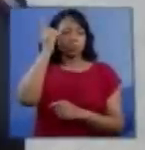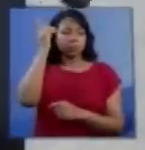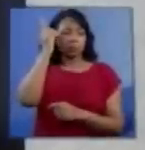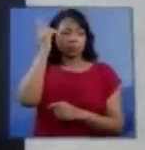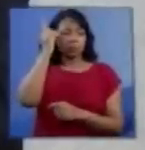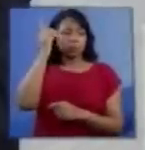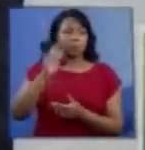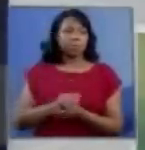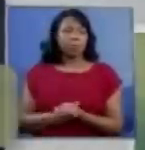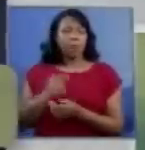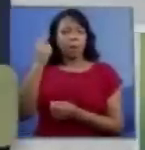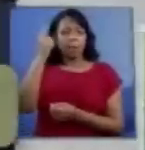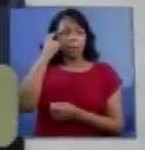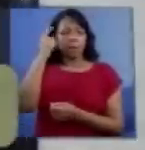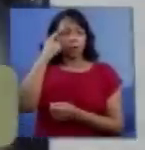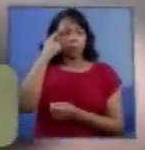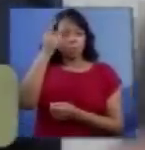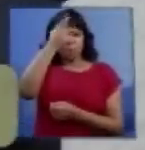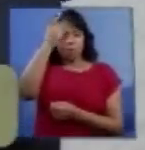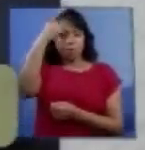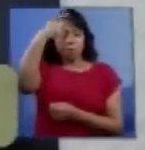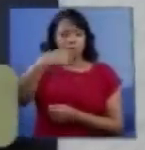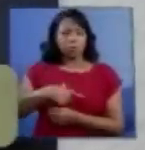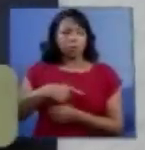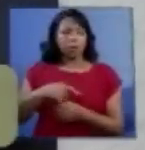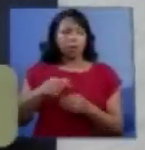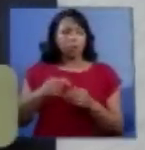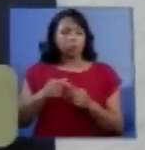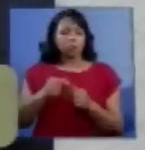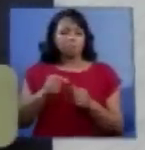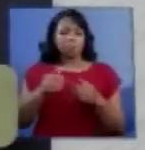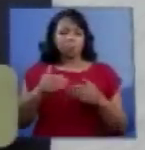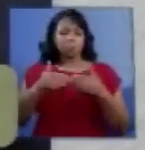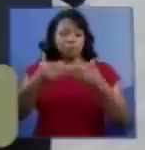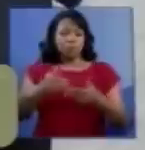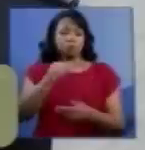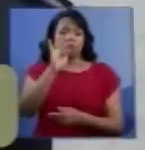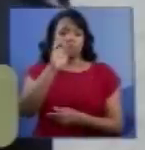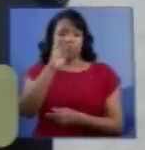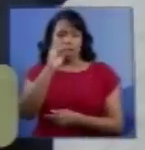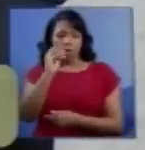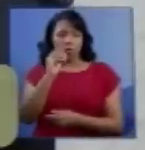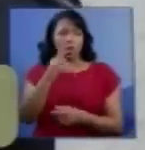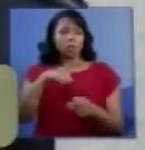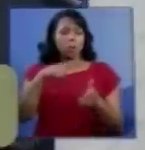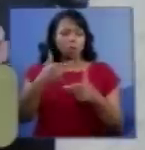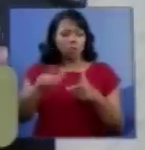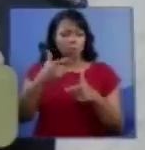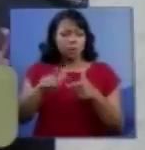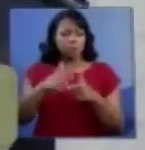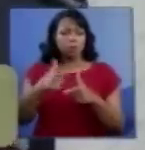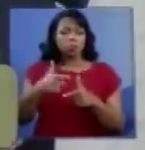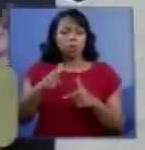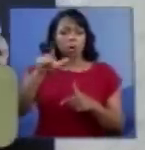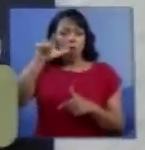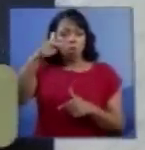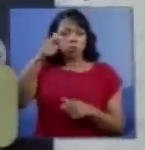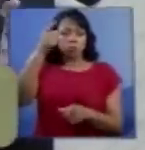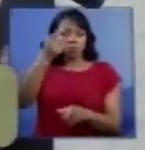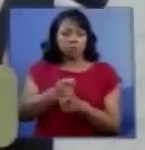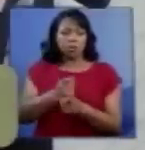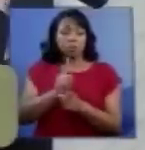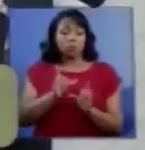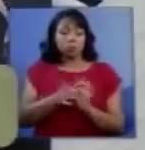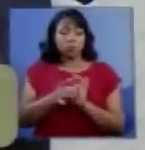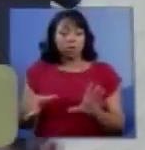de penso pessoalmente que diante de feto que corre um risco não há outra solução sen não